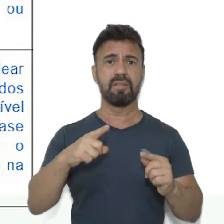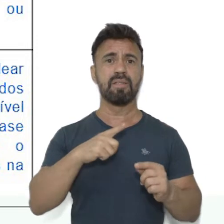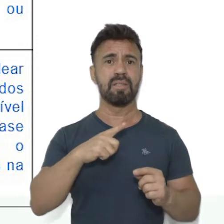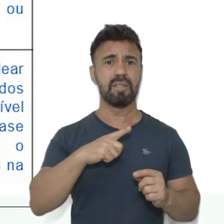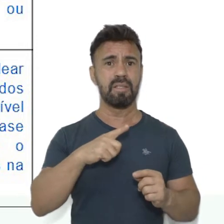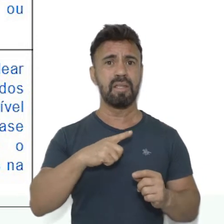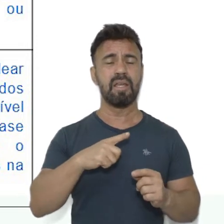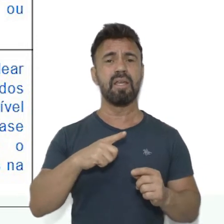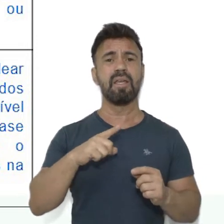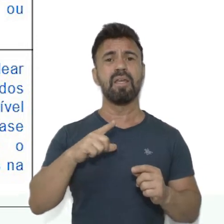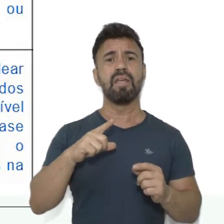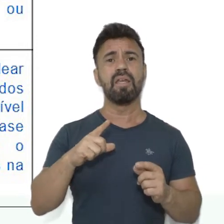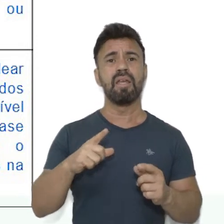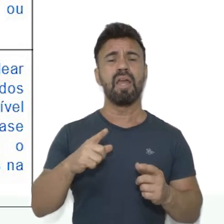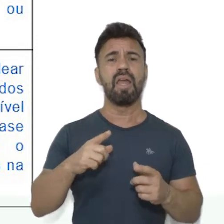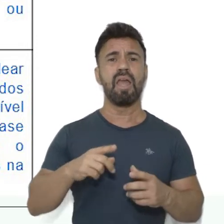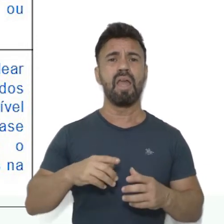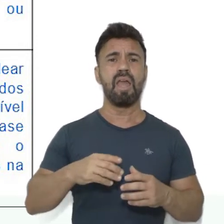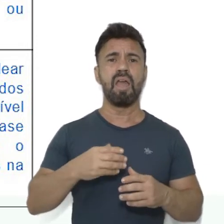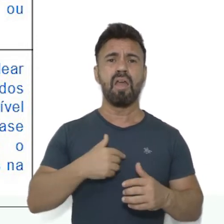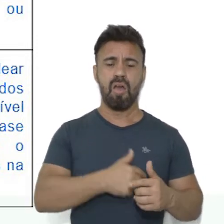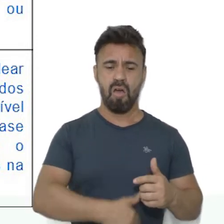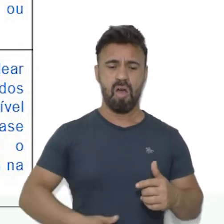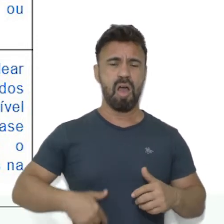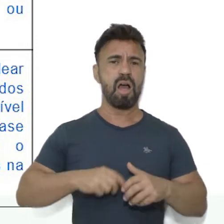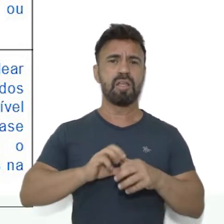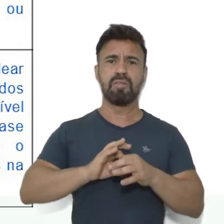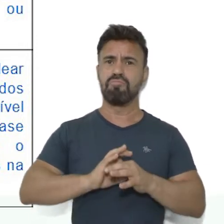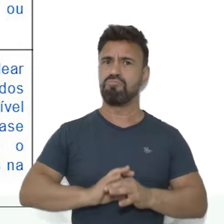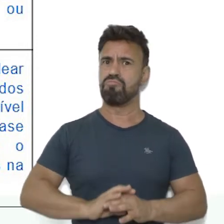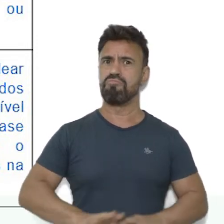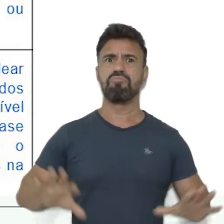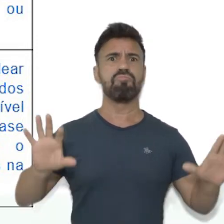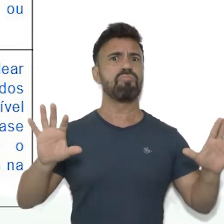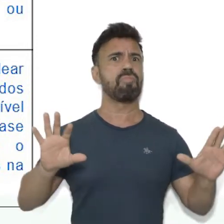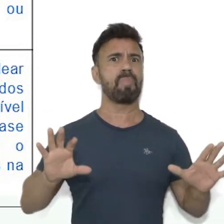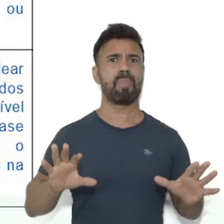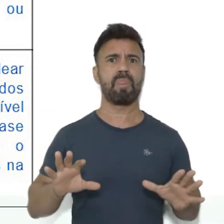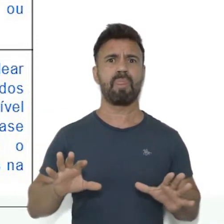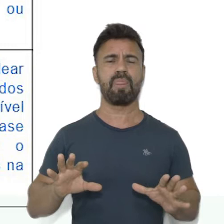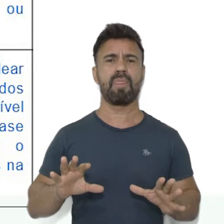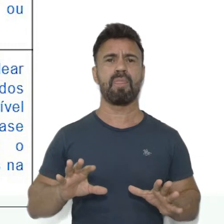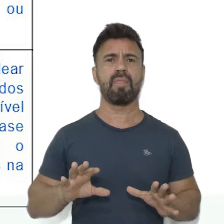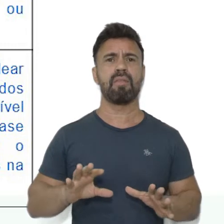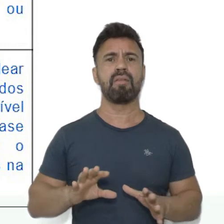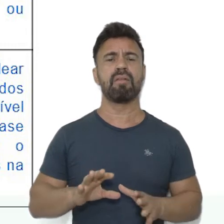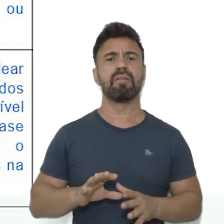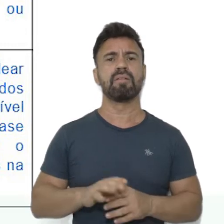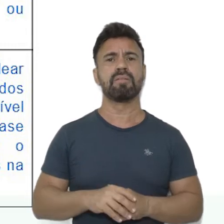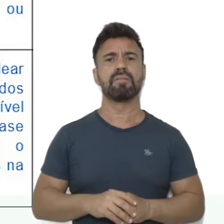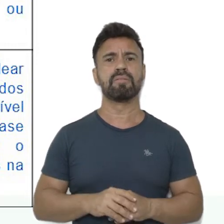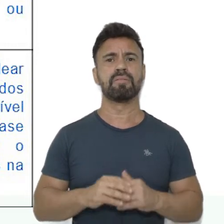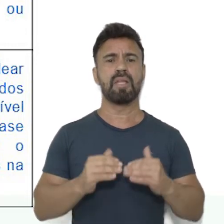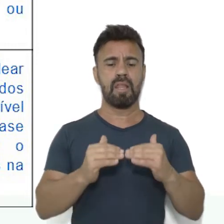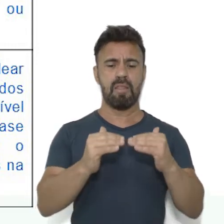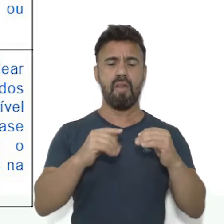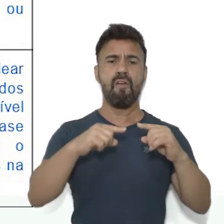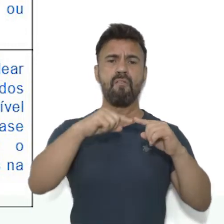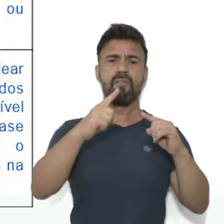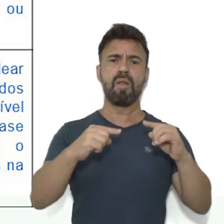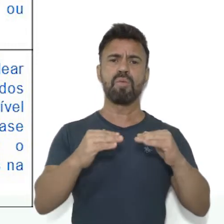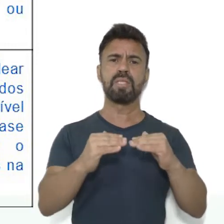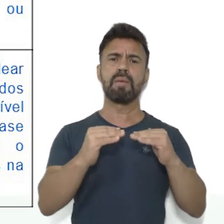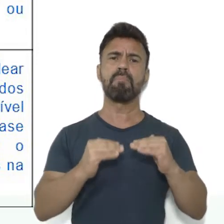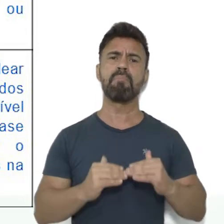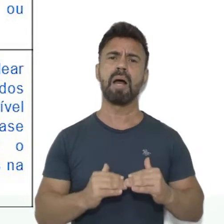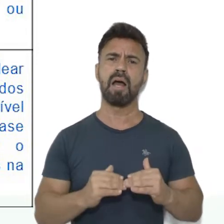facilmente liberados pelo nosso organismo. E as dosagens, elas são de baixas quantidades e baixas frequências. Então,